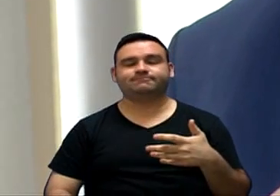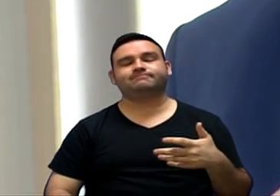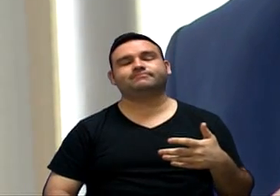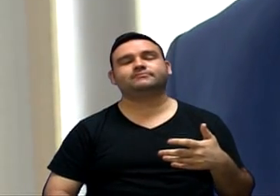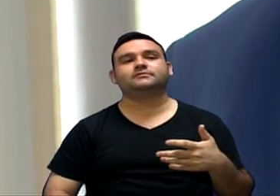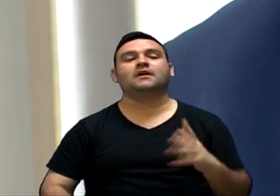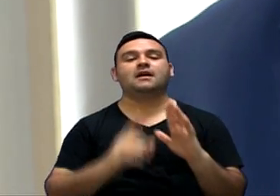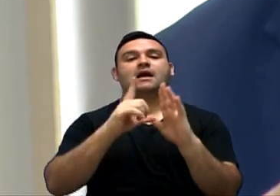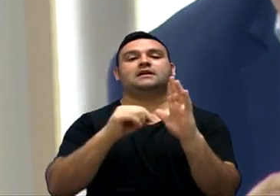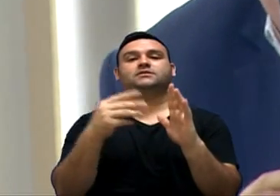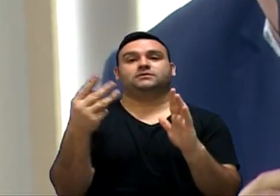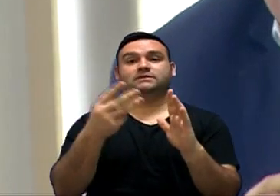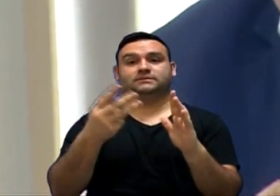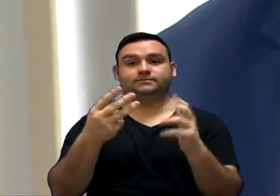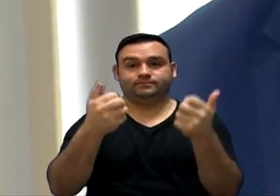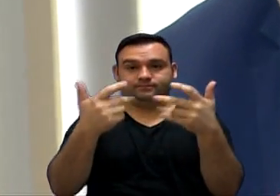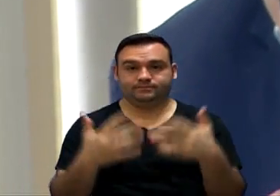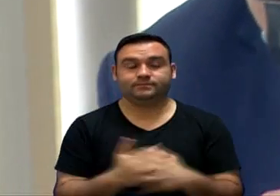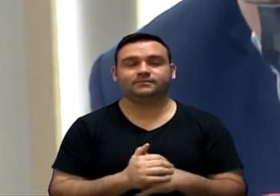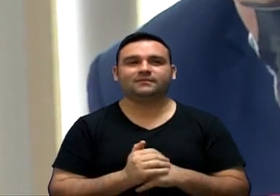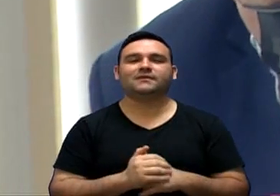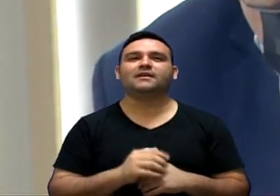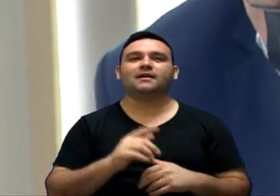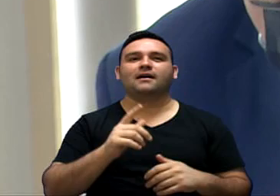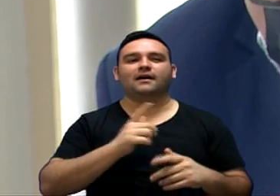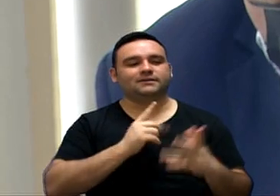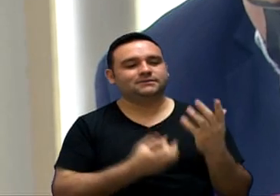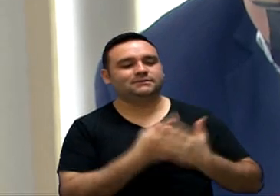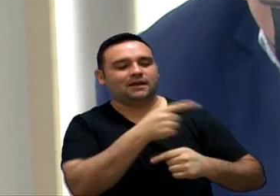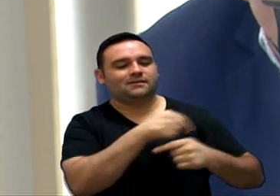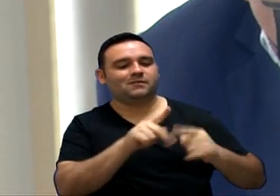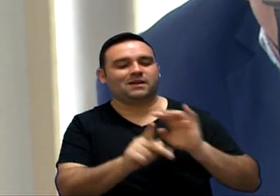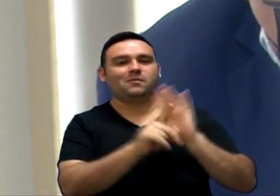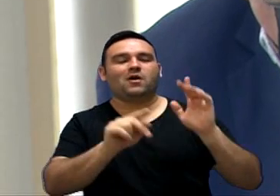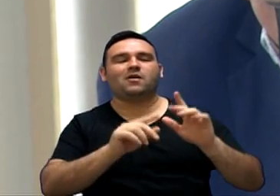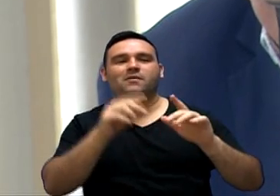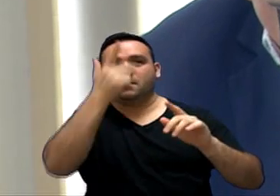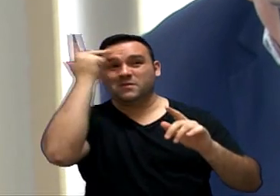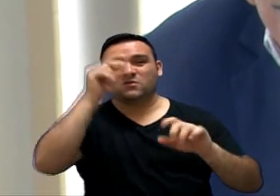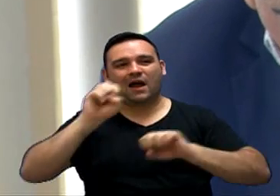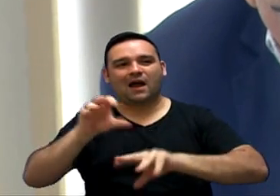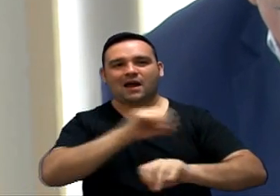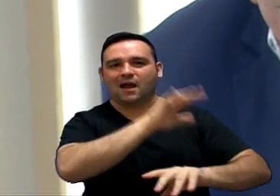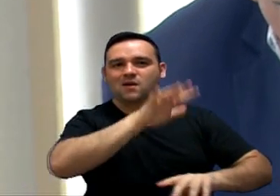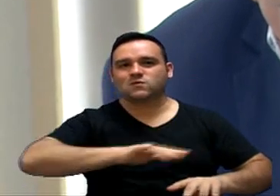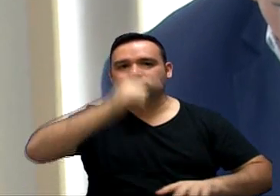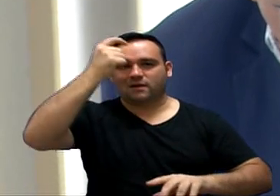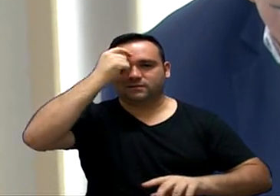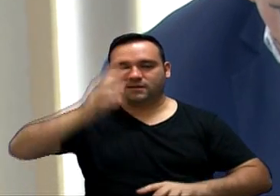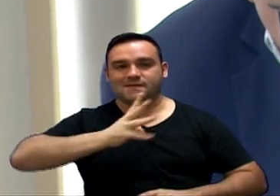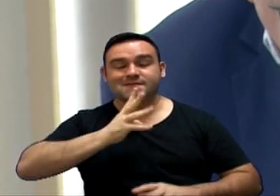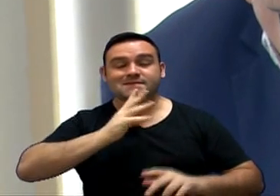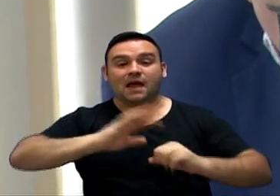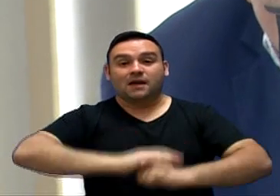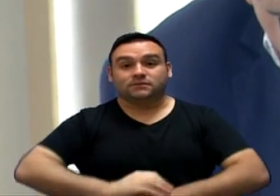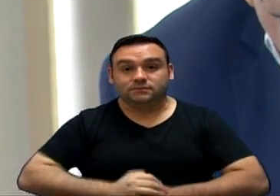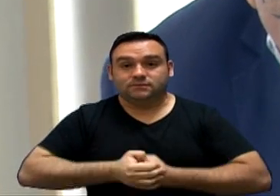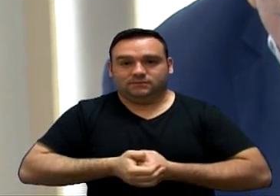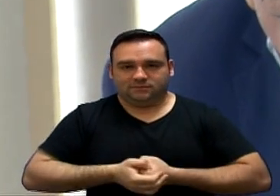fala. Artigo 3º. Fica instituída a Semana Municipal de Conscientização para a manobra